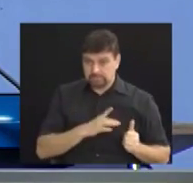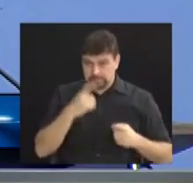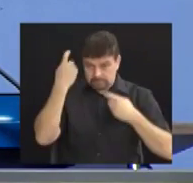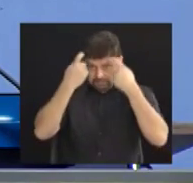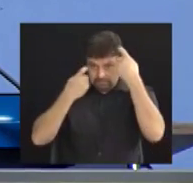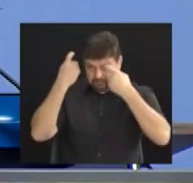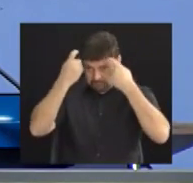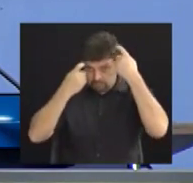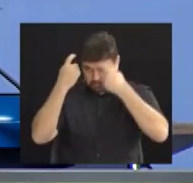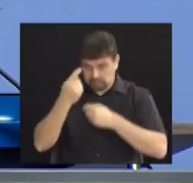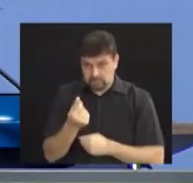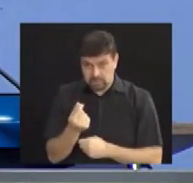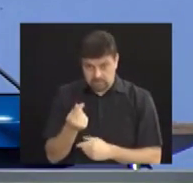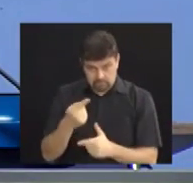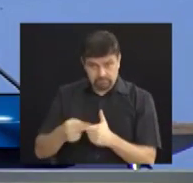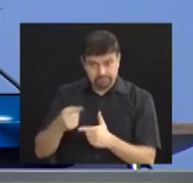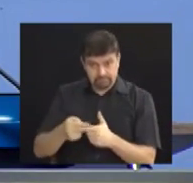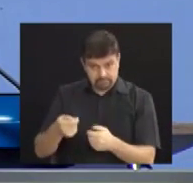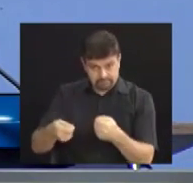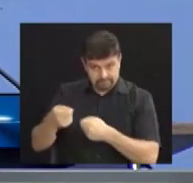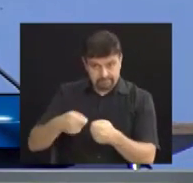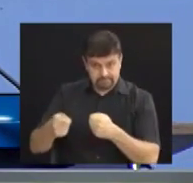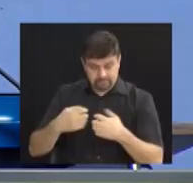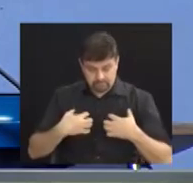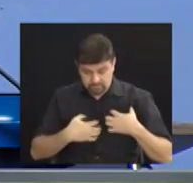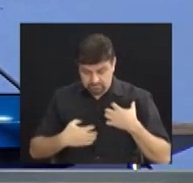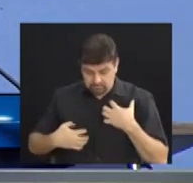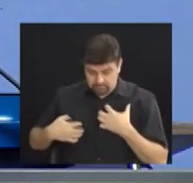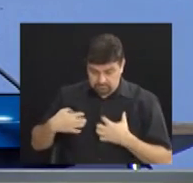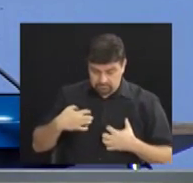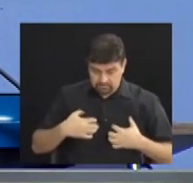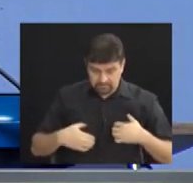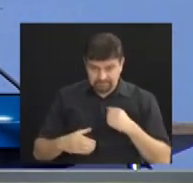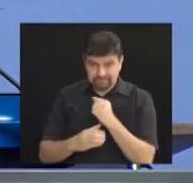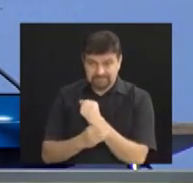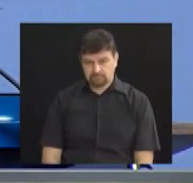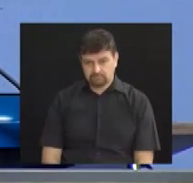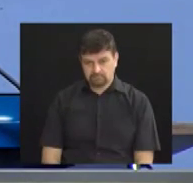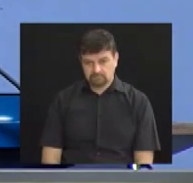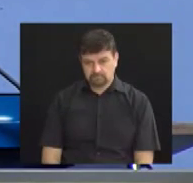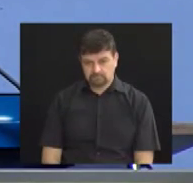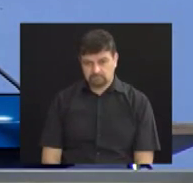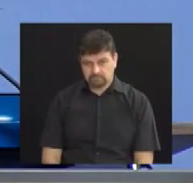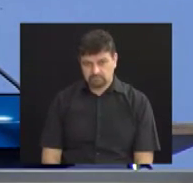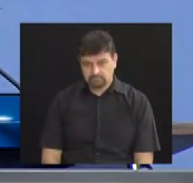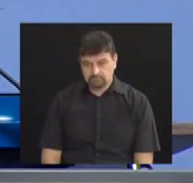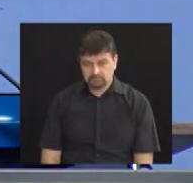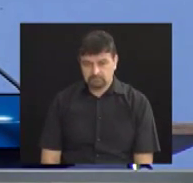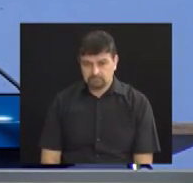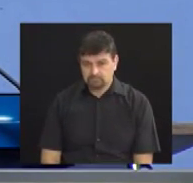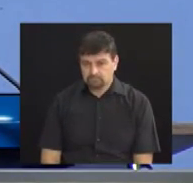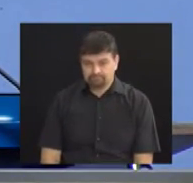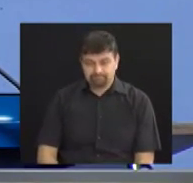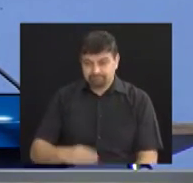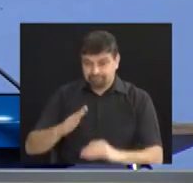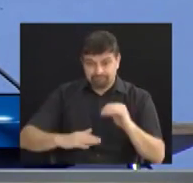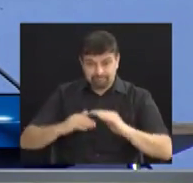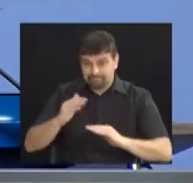que nessa incerteza, nessa insegurança e nessa falta de